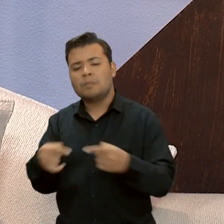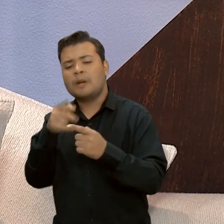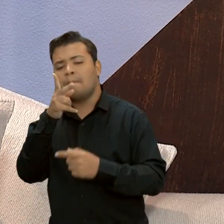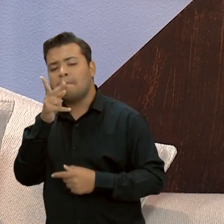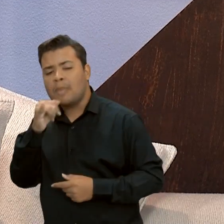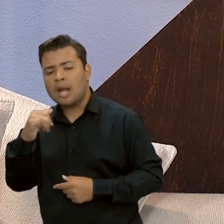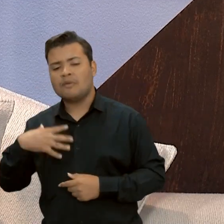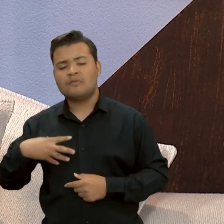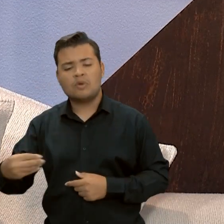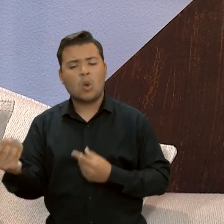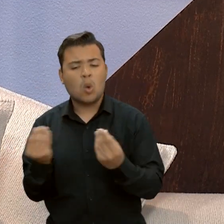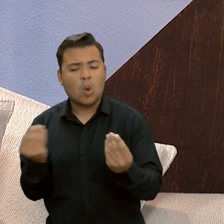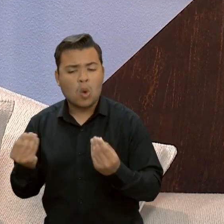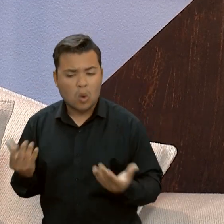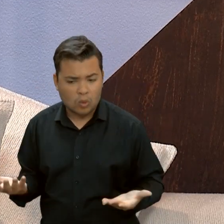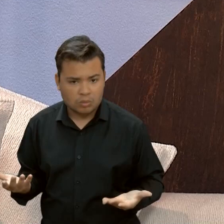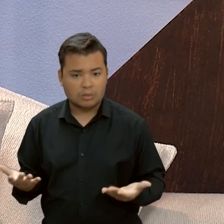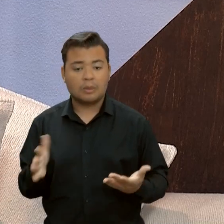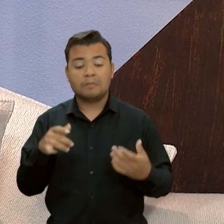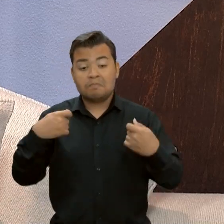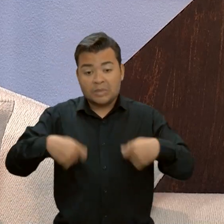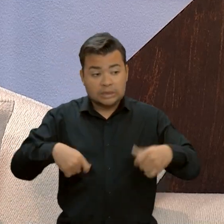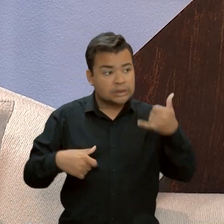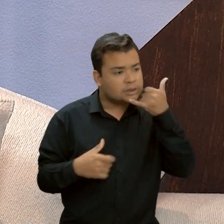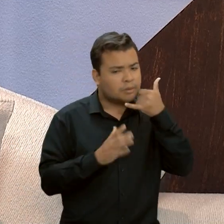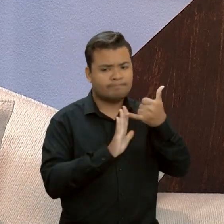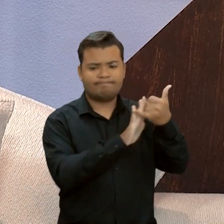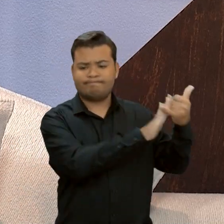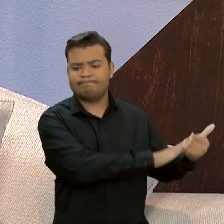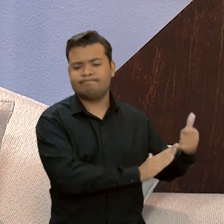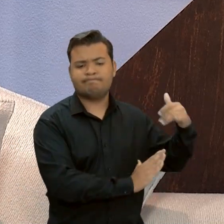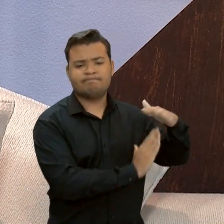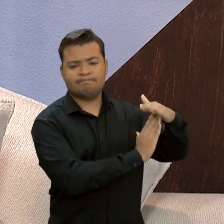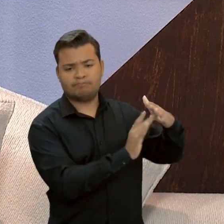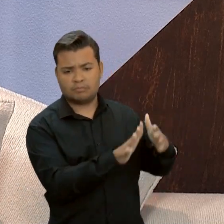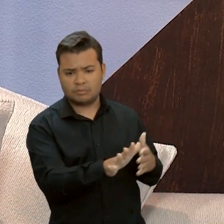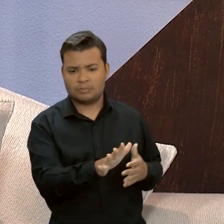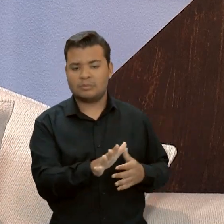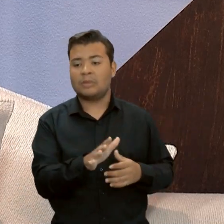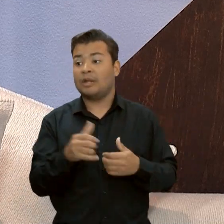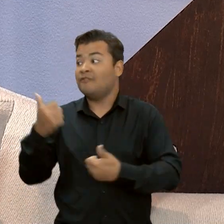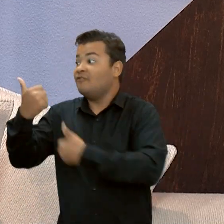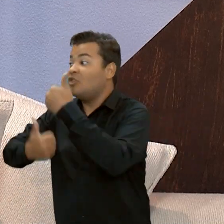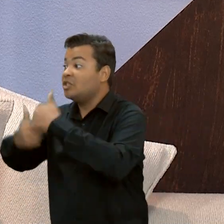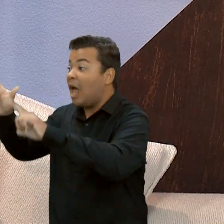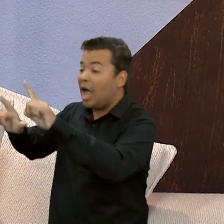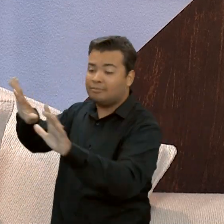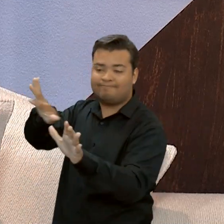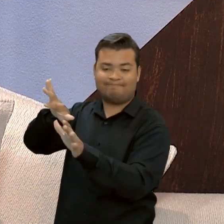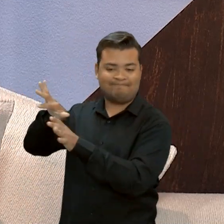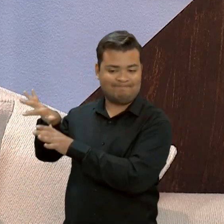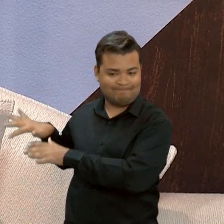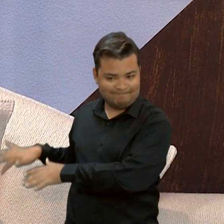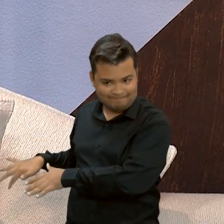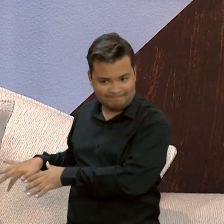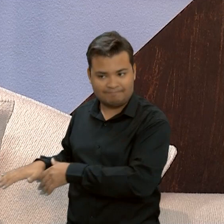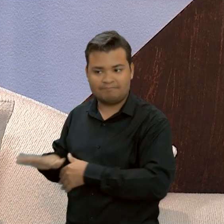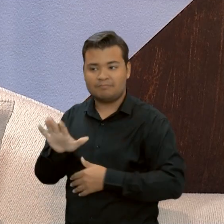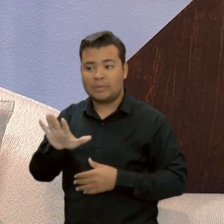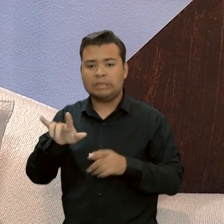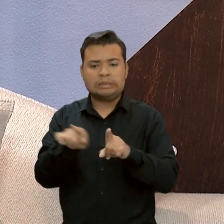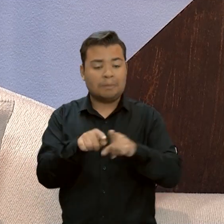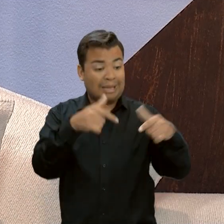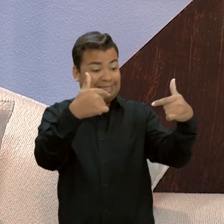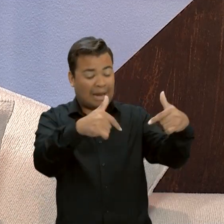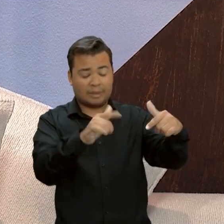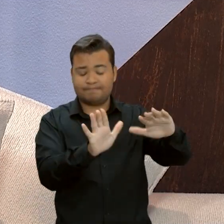Nós fazermos uma pausa com o celular, com a televisão, com o futebol, com o futebol e, sobretudo, com o